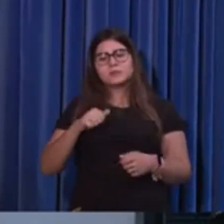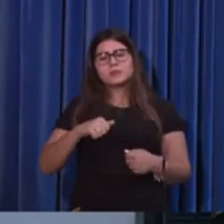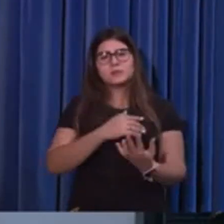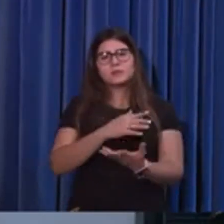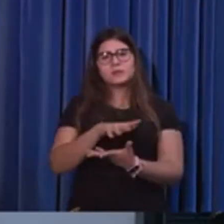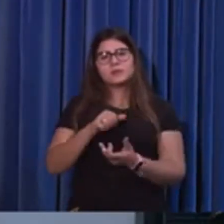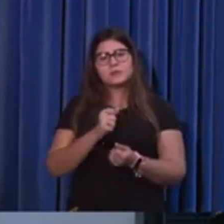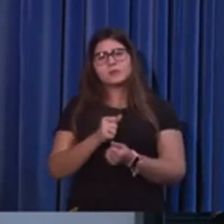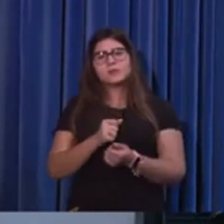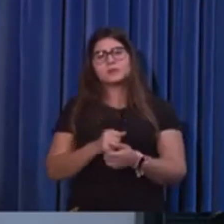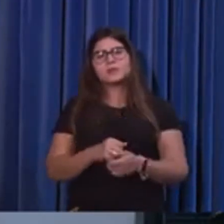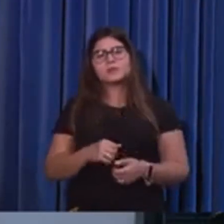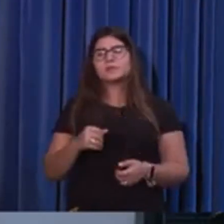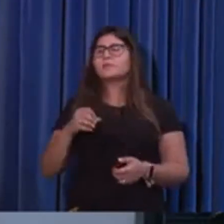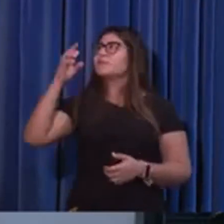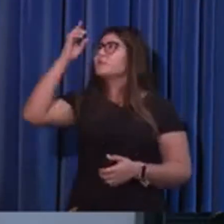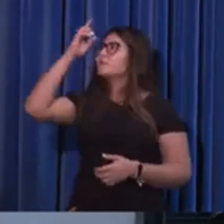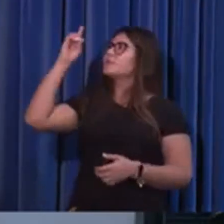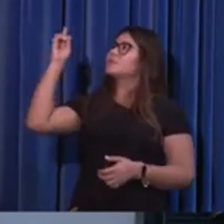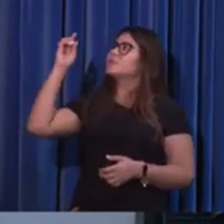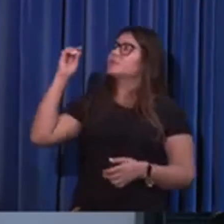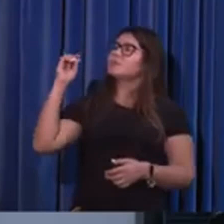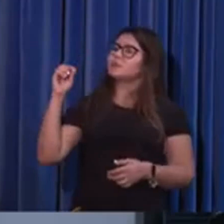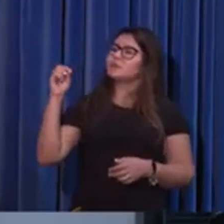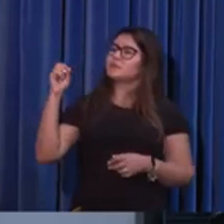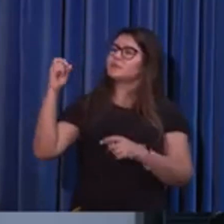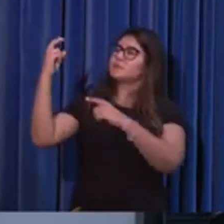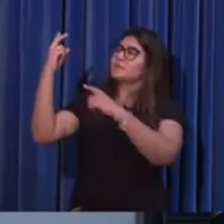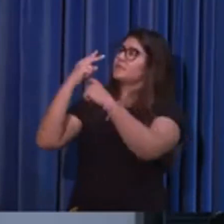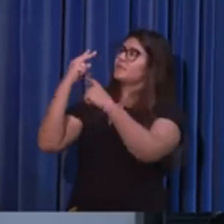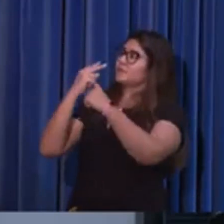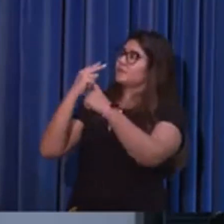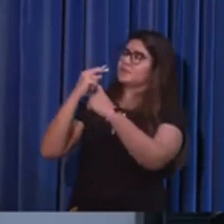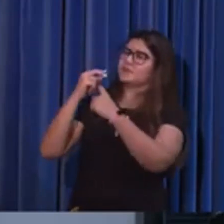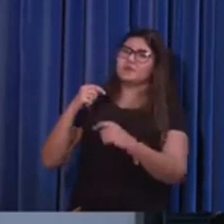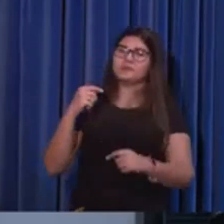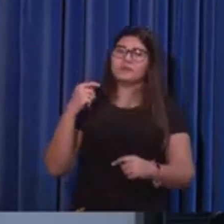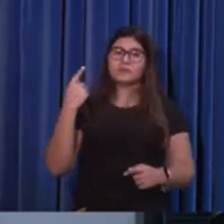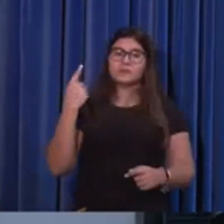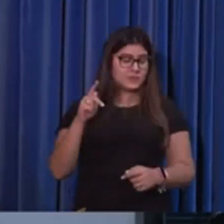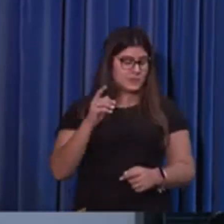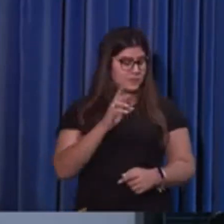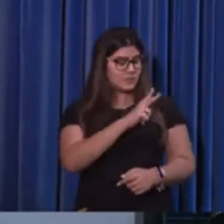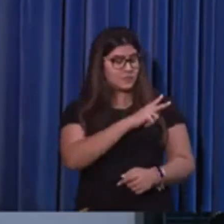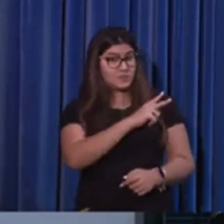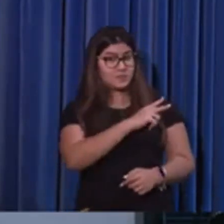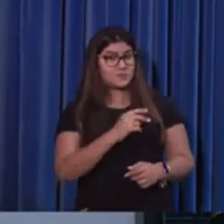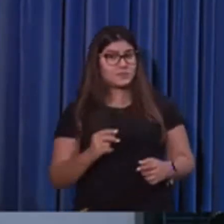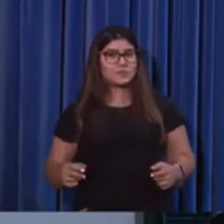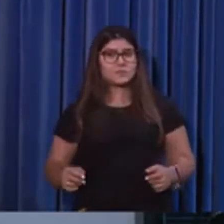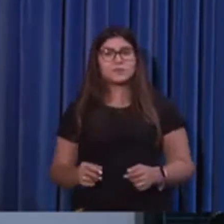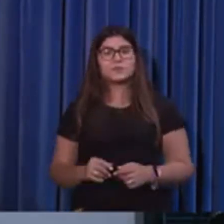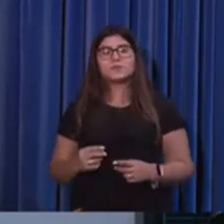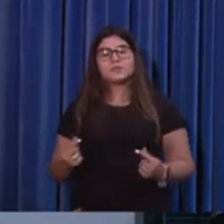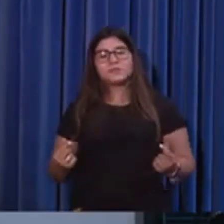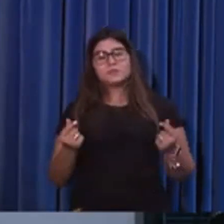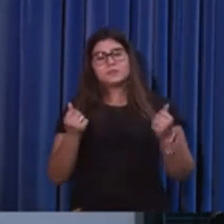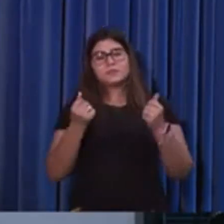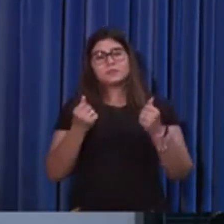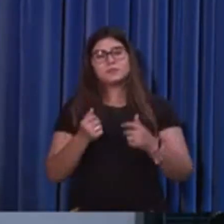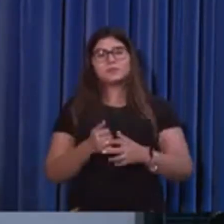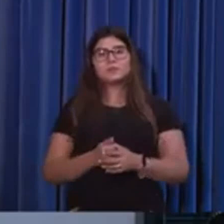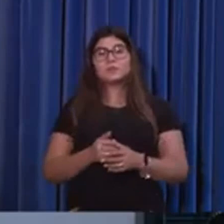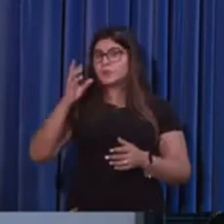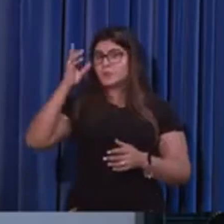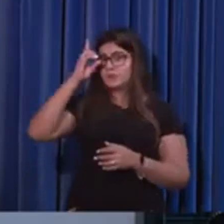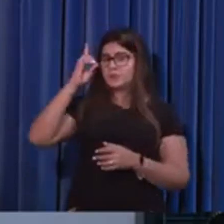está cuidando do seu tesouro particular, a menina dos seus olhos. Agora uma coisa é certa, o dia